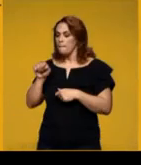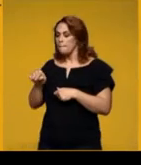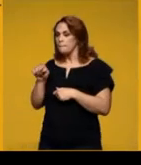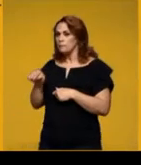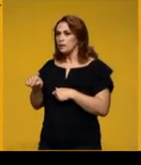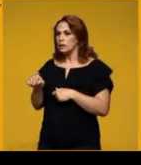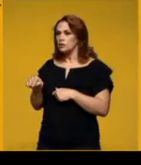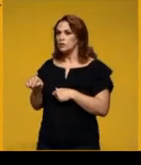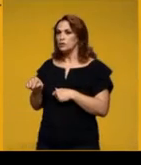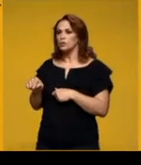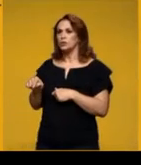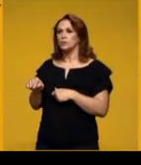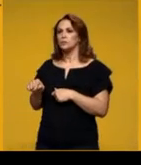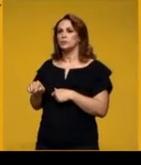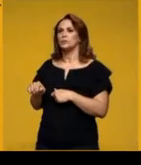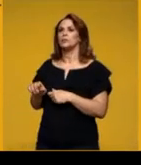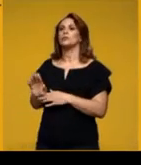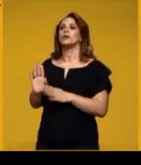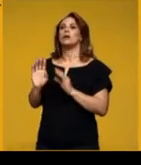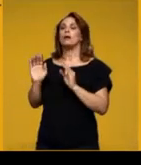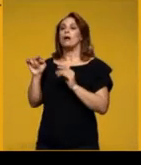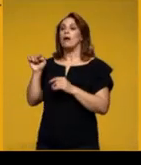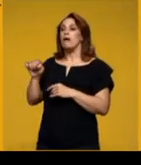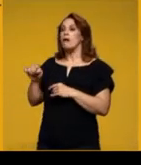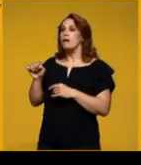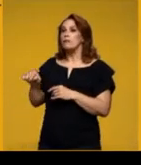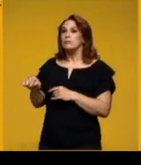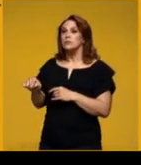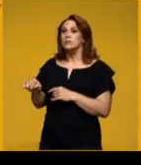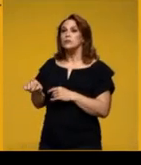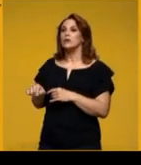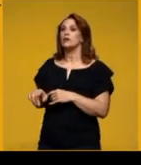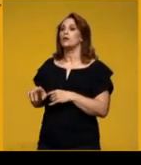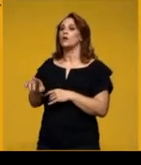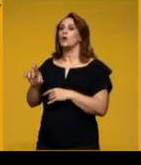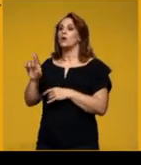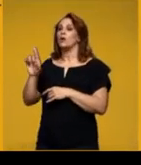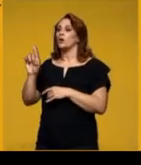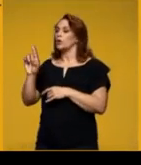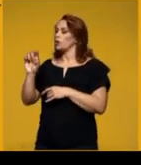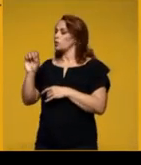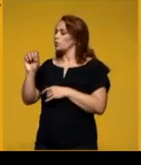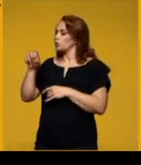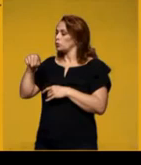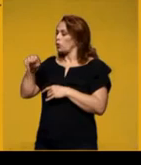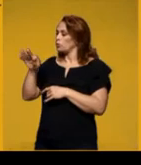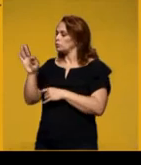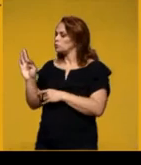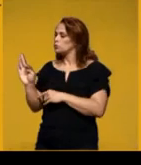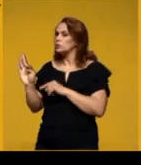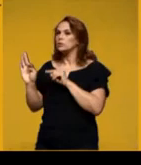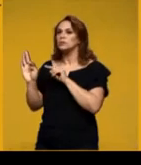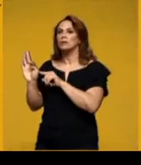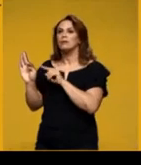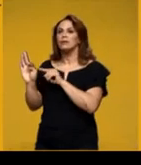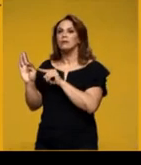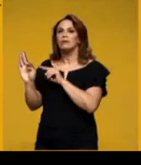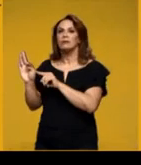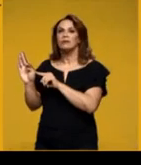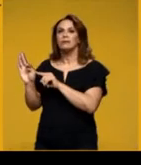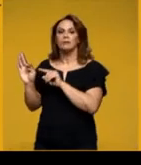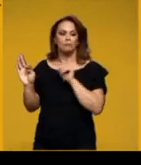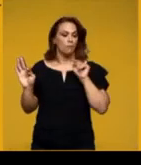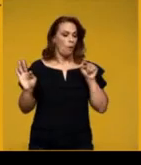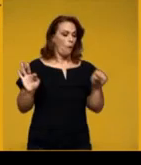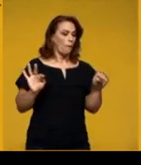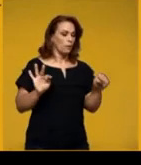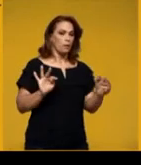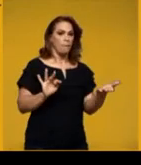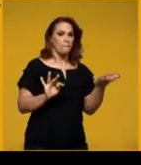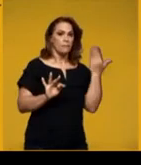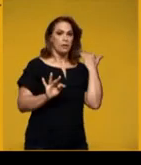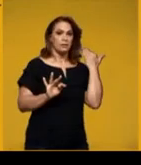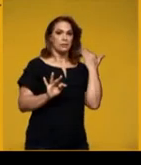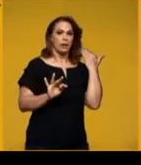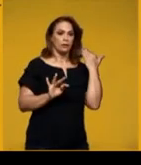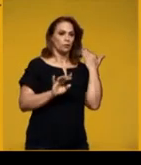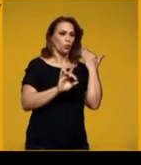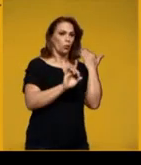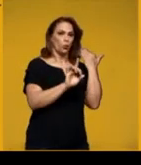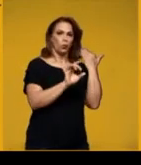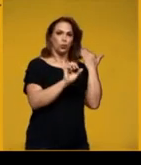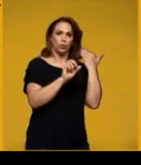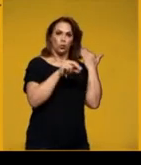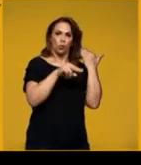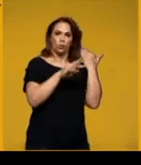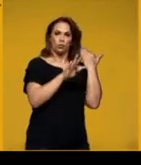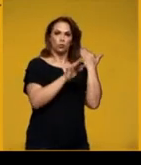don't watch. They don't watch TV. Agora, no passado, qual foi essa diferença? Eu não usei o don't, eu usei o